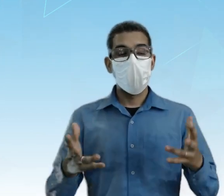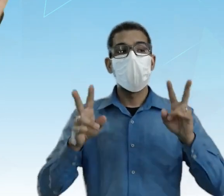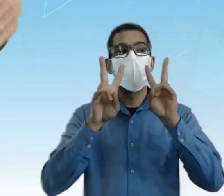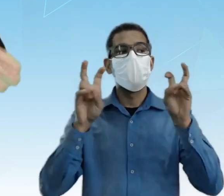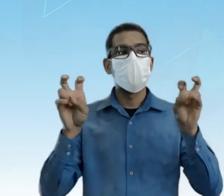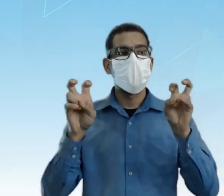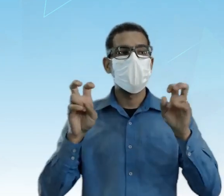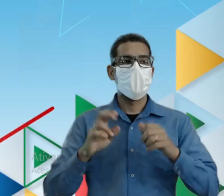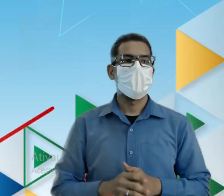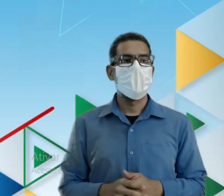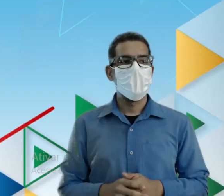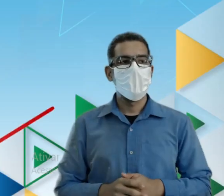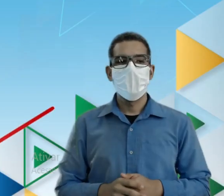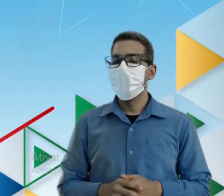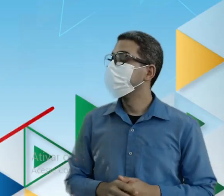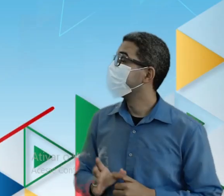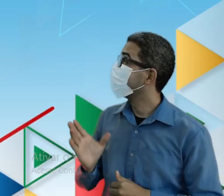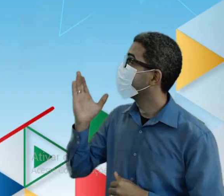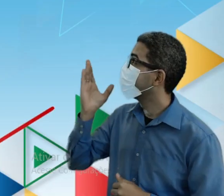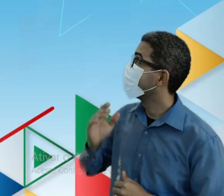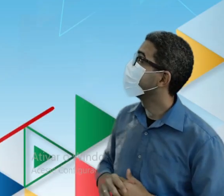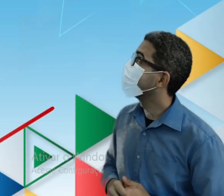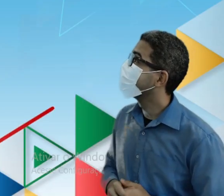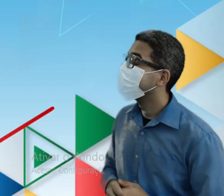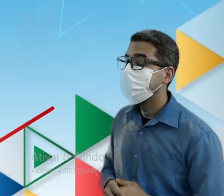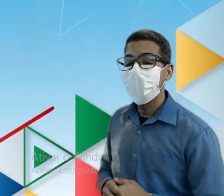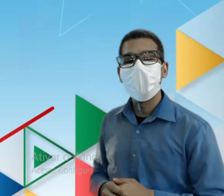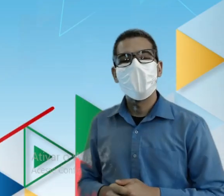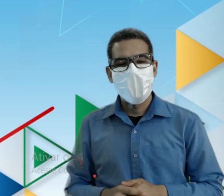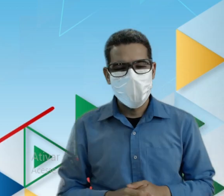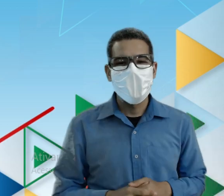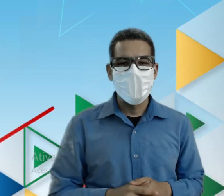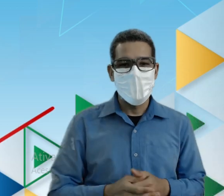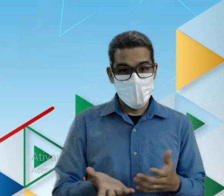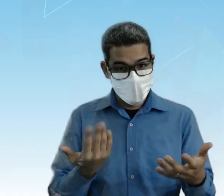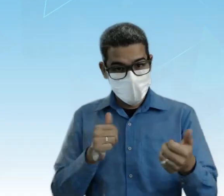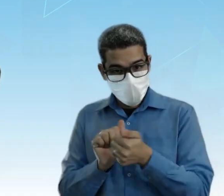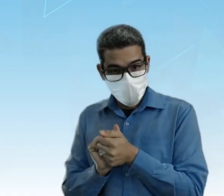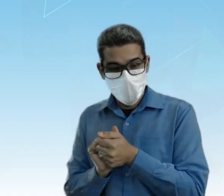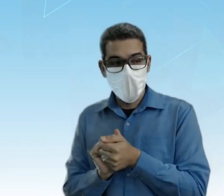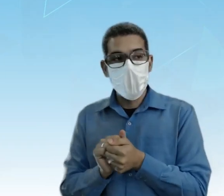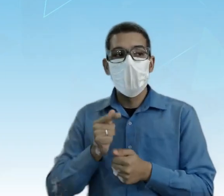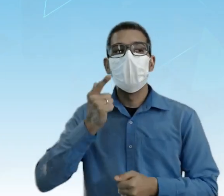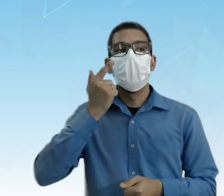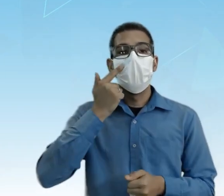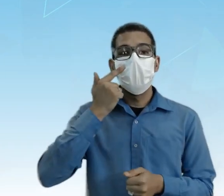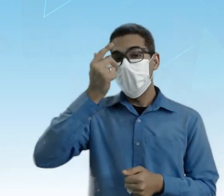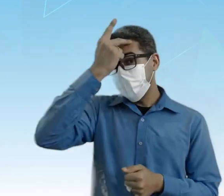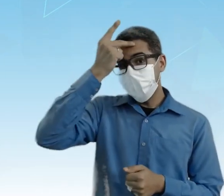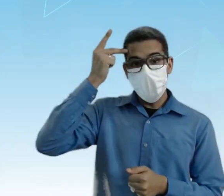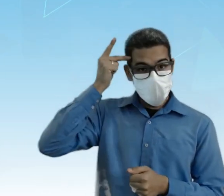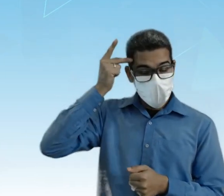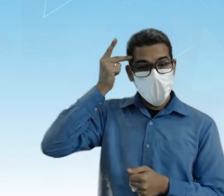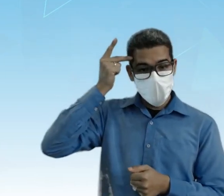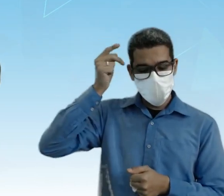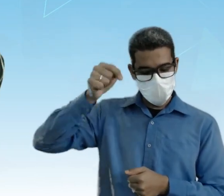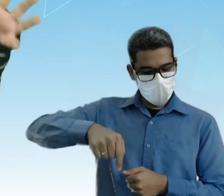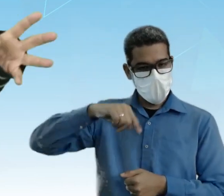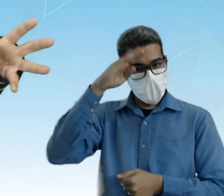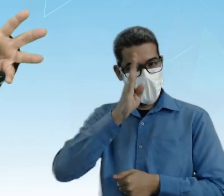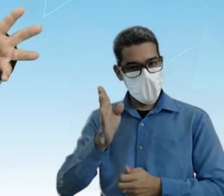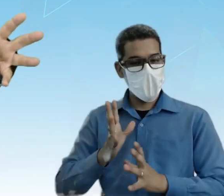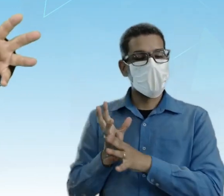tema Perfil Demográfico Brasileiros. Vamos juntos? Vamos saber a quantidade de pessoas que existem no nosso terrinha